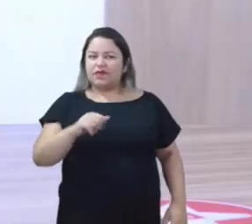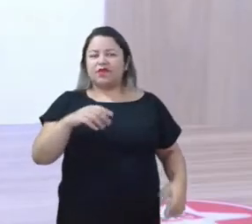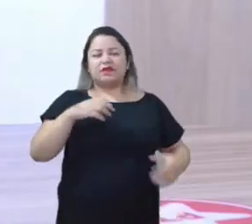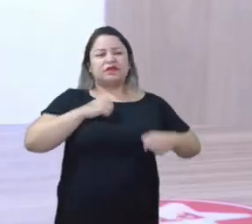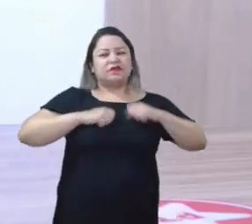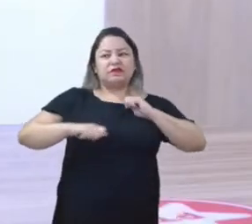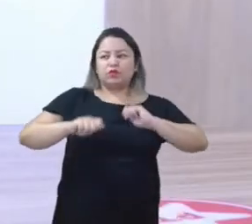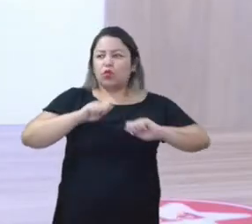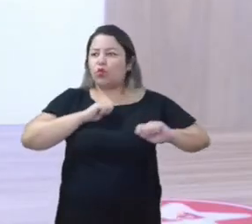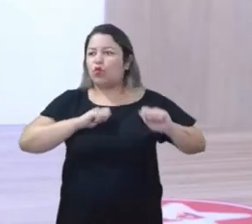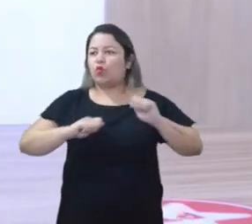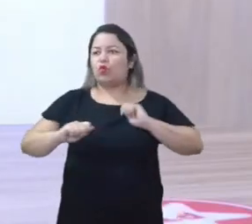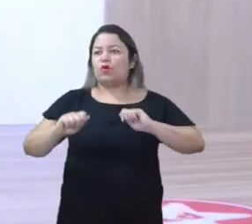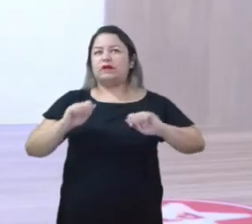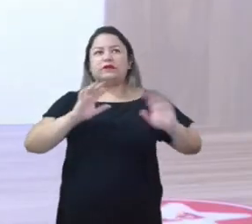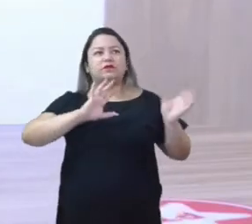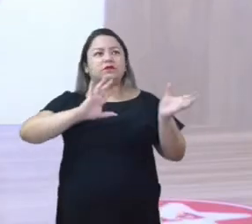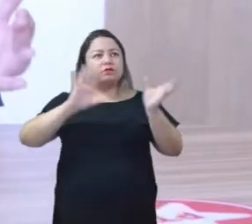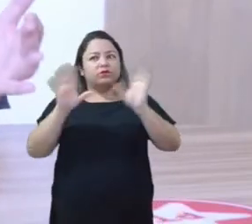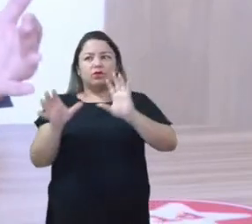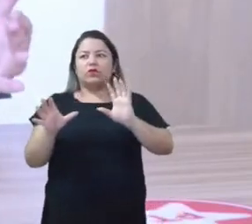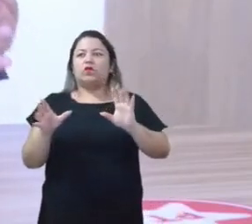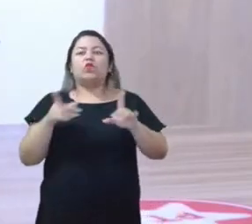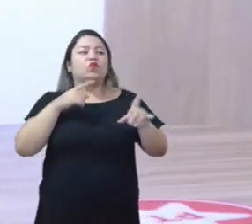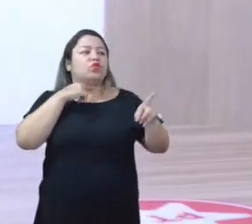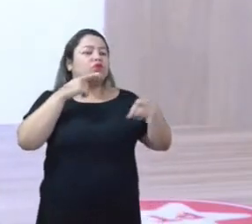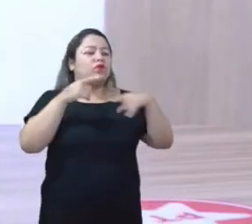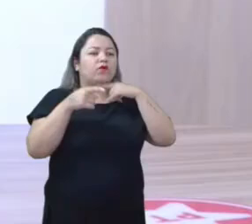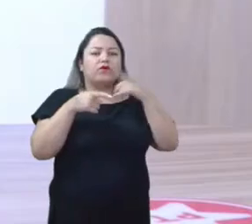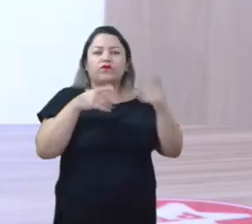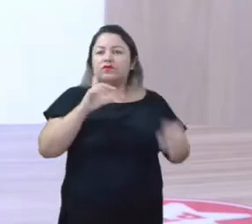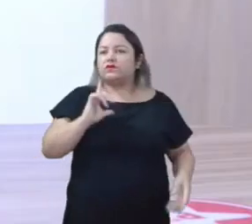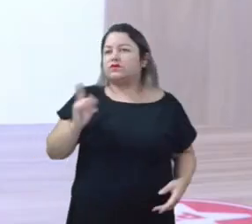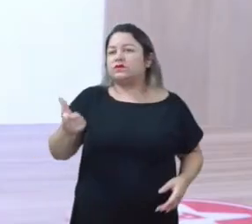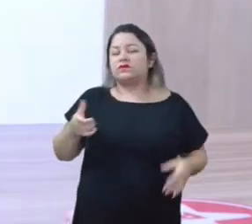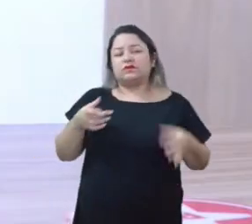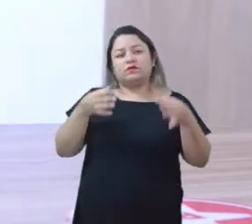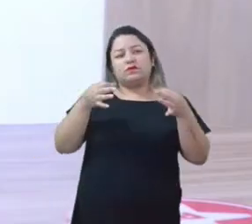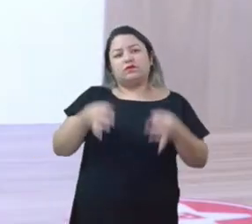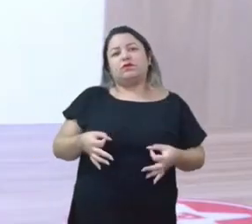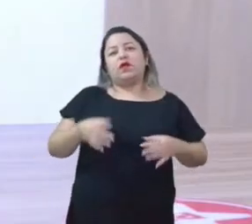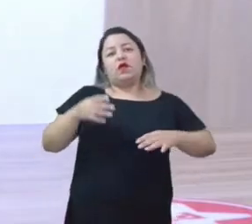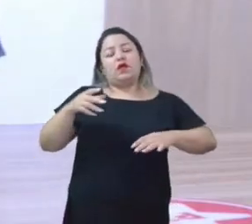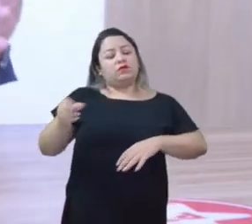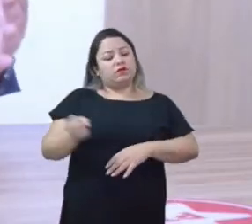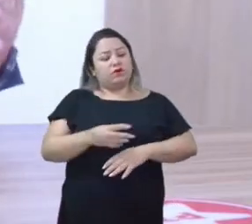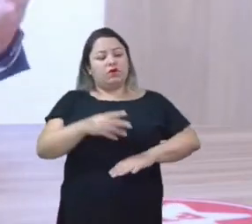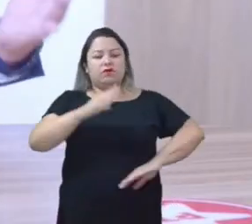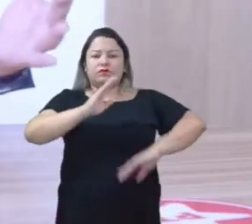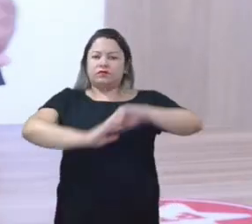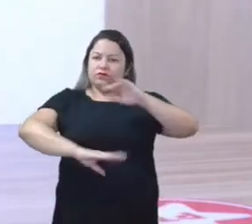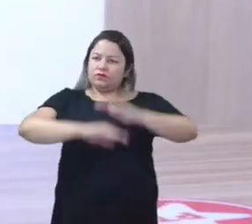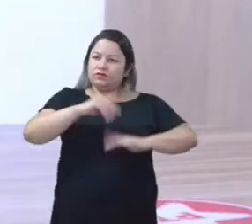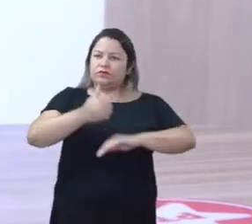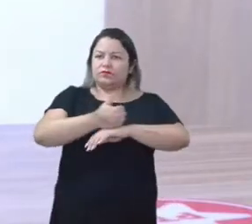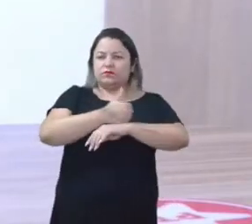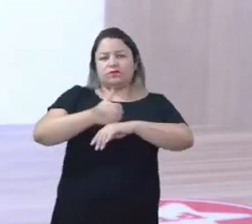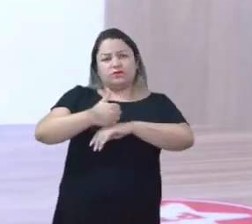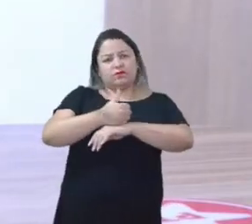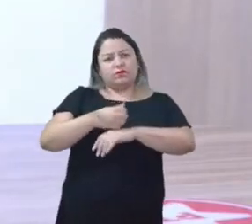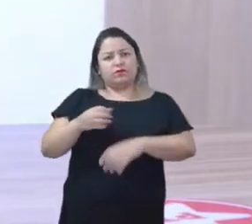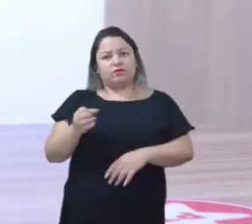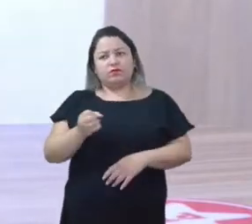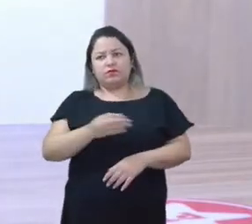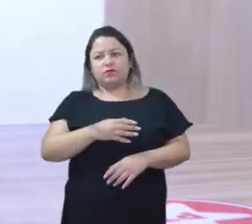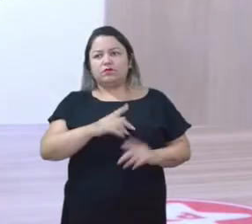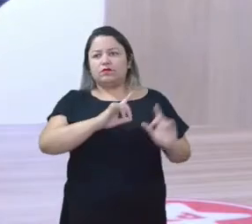ansiedade climática, dúvidas, incertezas das novas profissões, do caminho profissional das novas